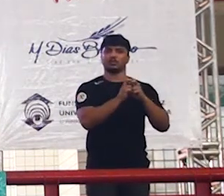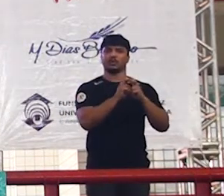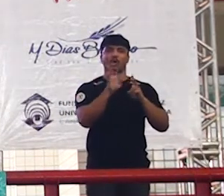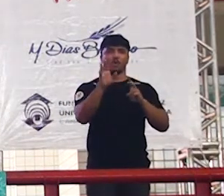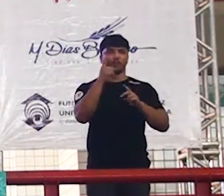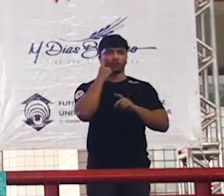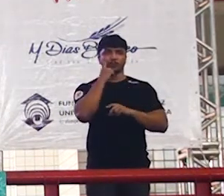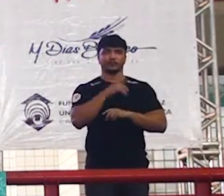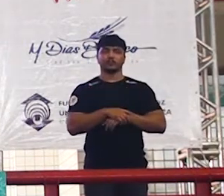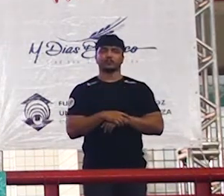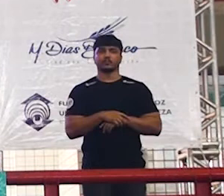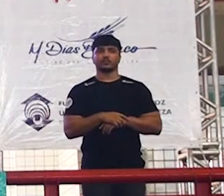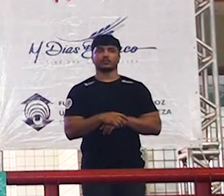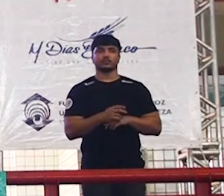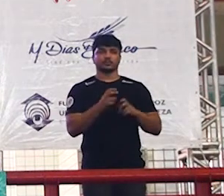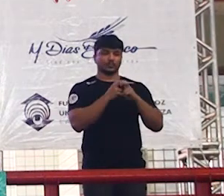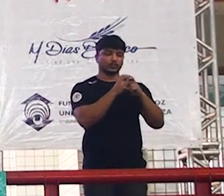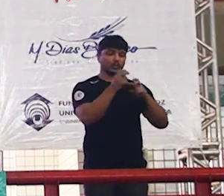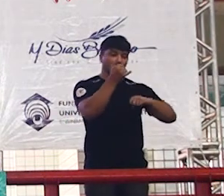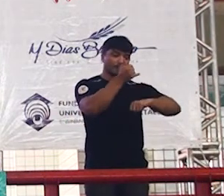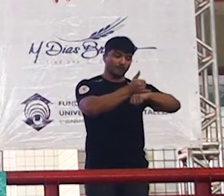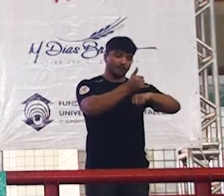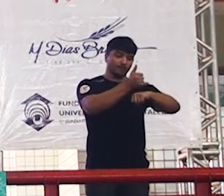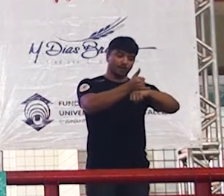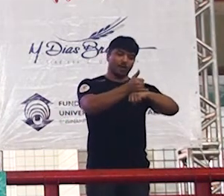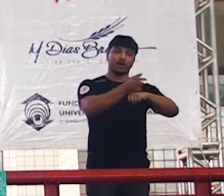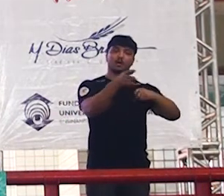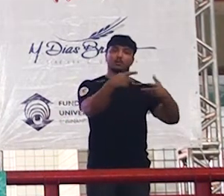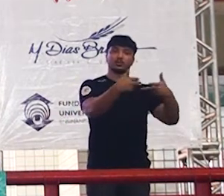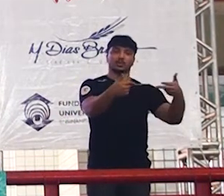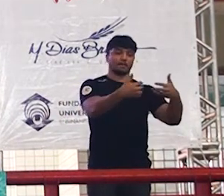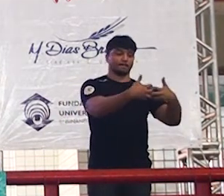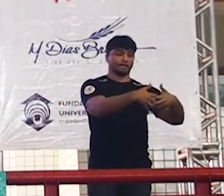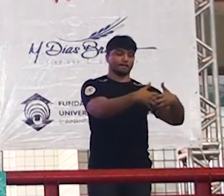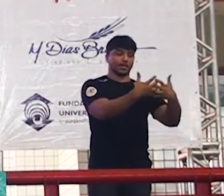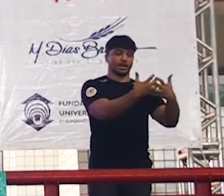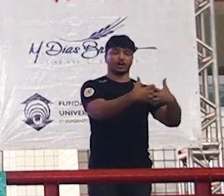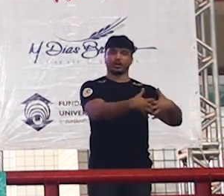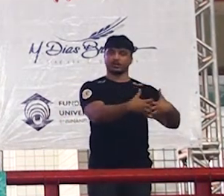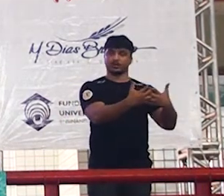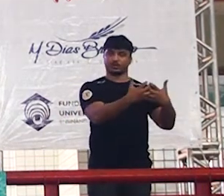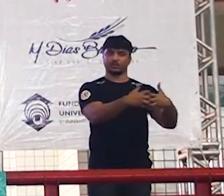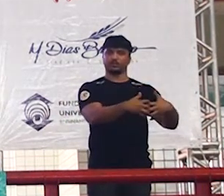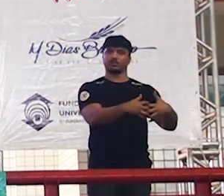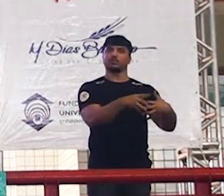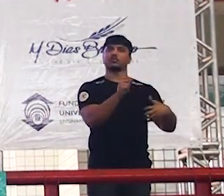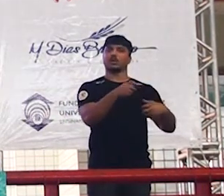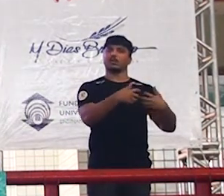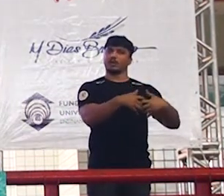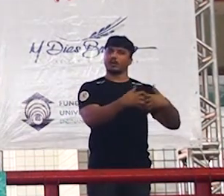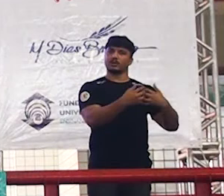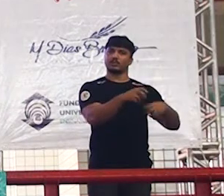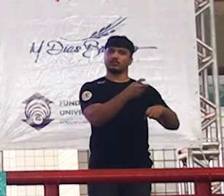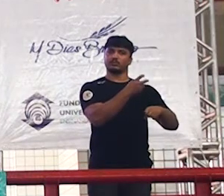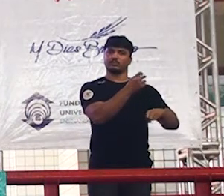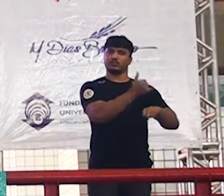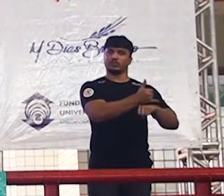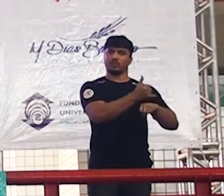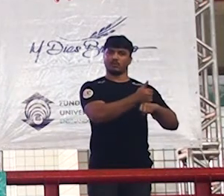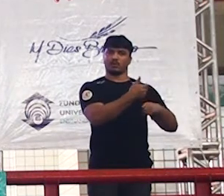beleza. Um trem de ferro é uma coisa mecânica. Pessoal, um trem de ferro é uma coisa